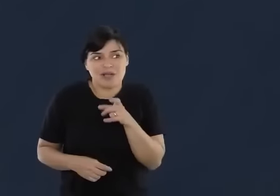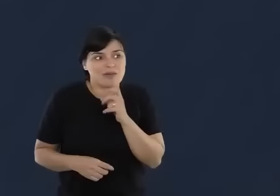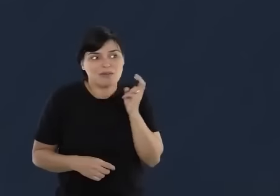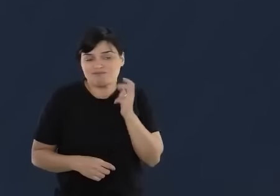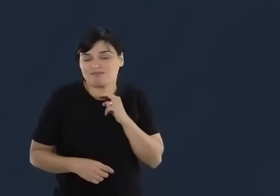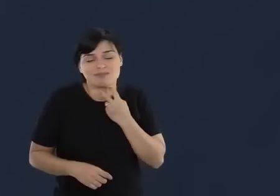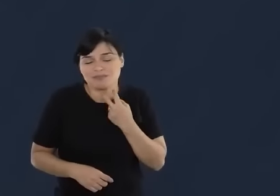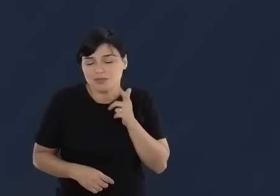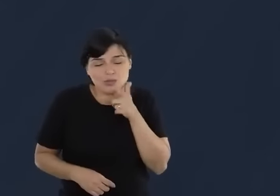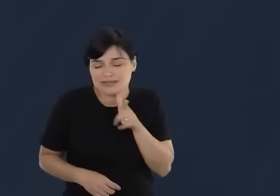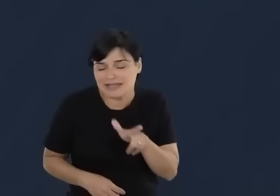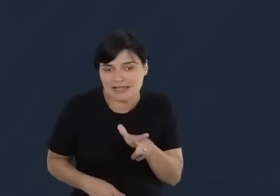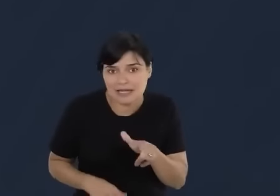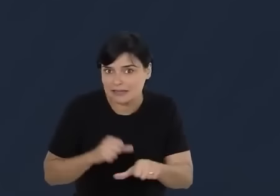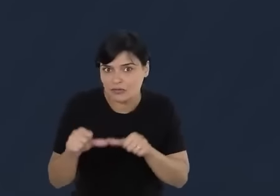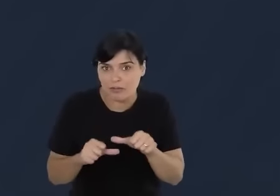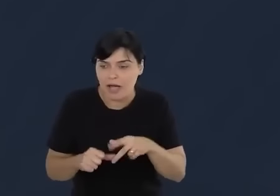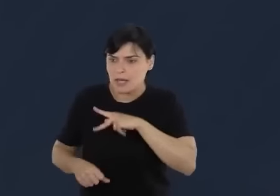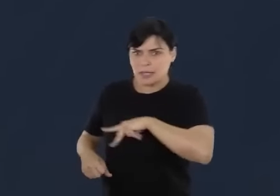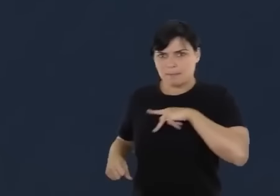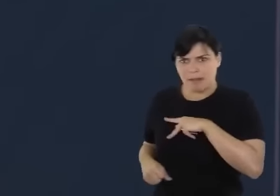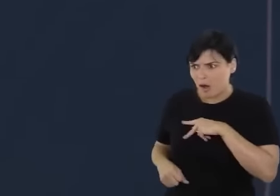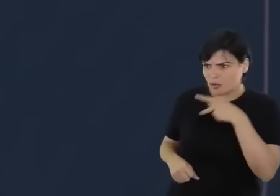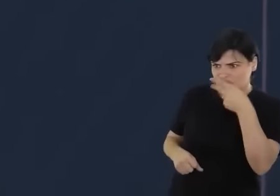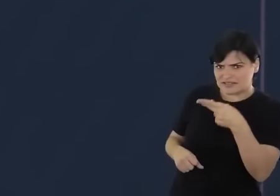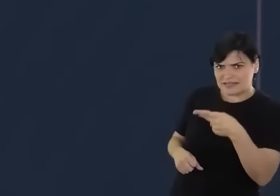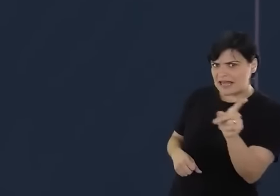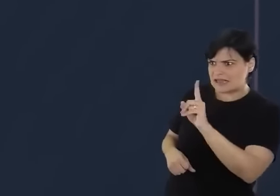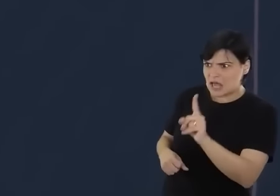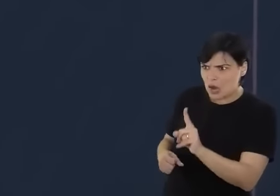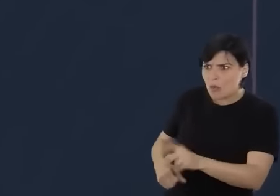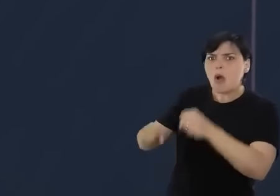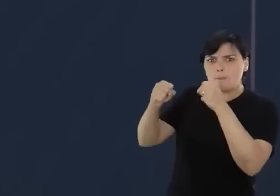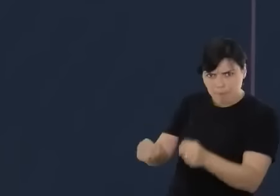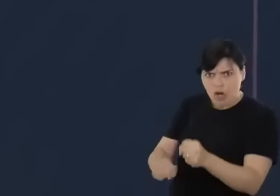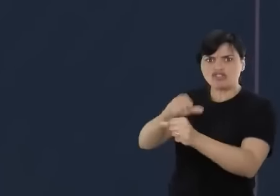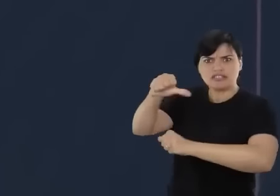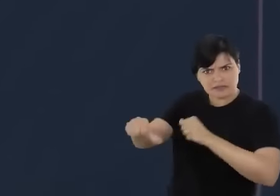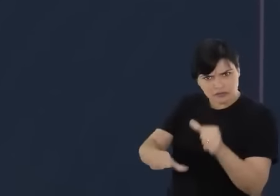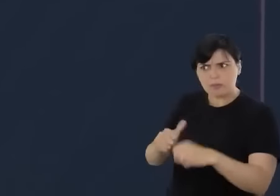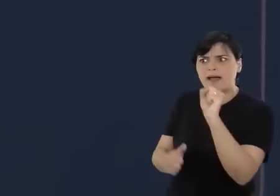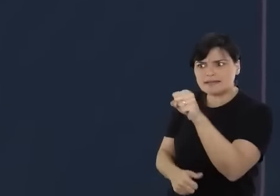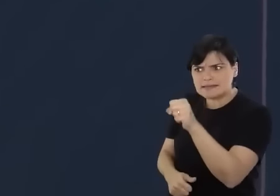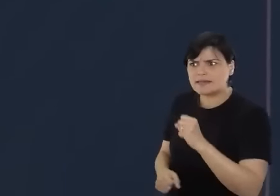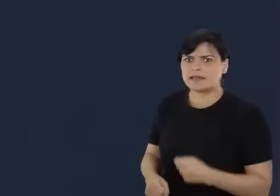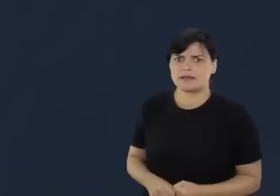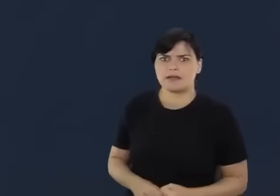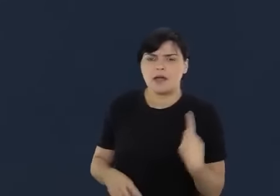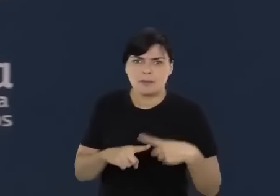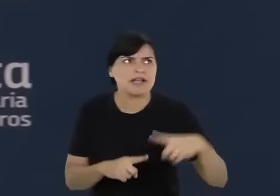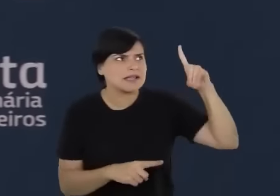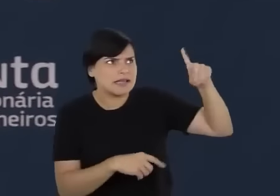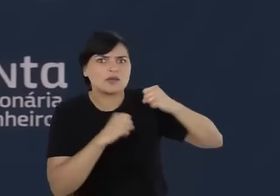e Paulo discute com eles não tem chance sim porque Deus não levou em conta os tempos da ignorância mas agora determina